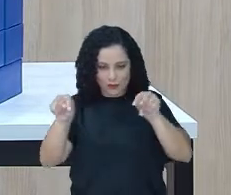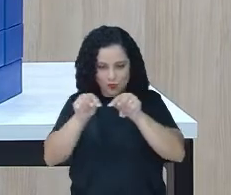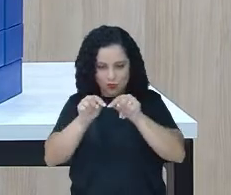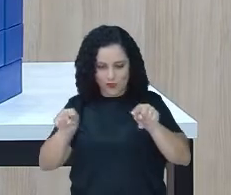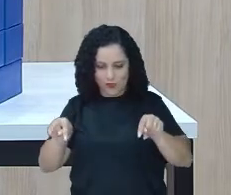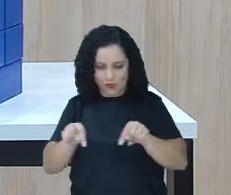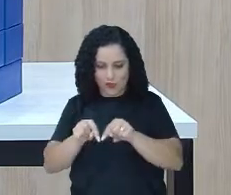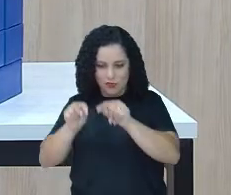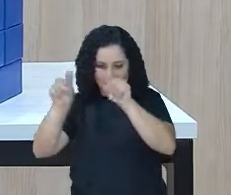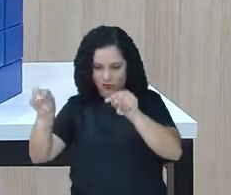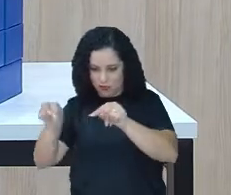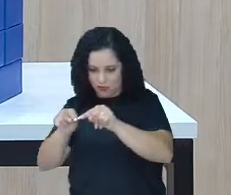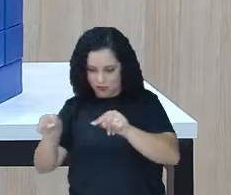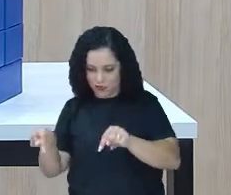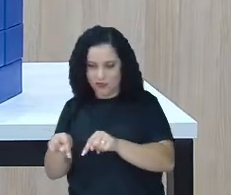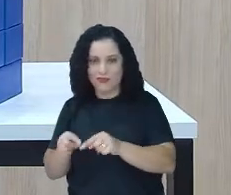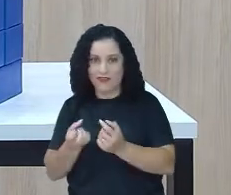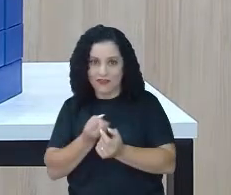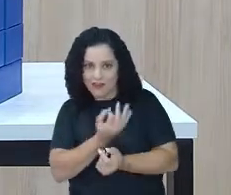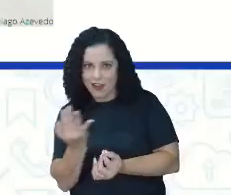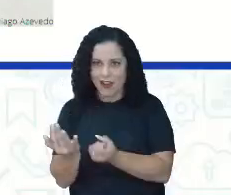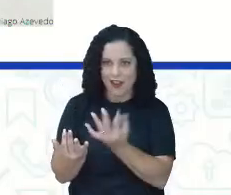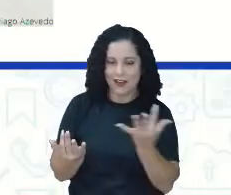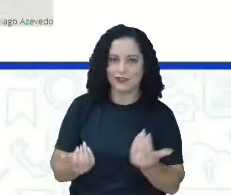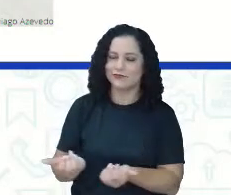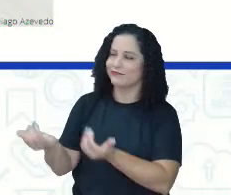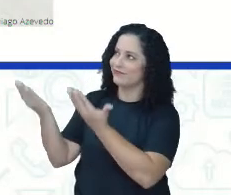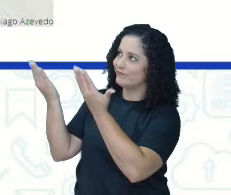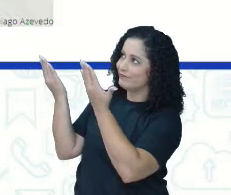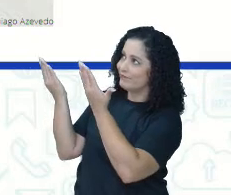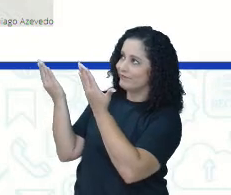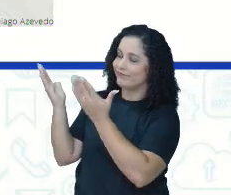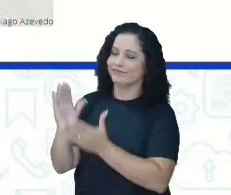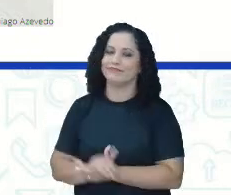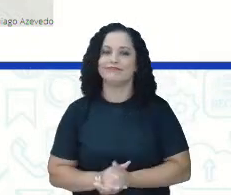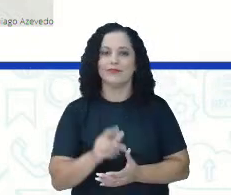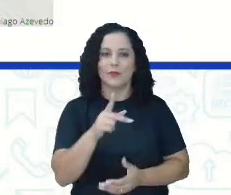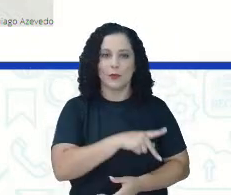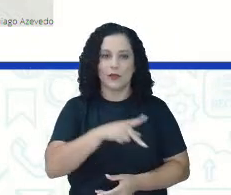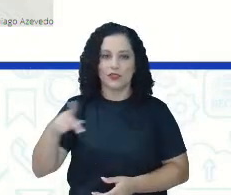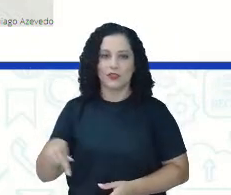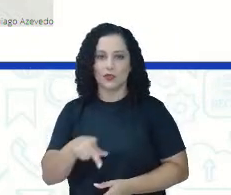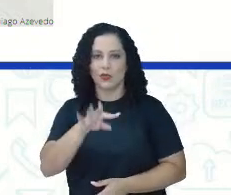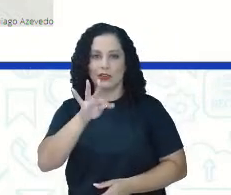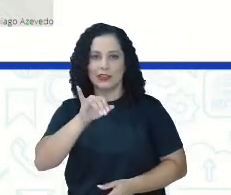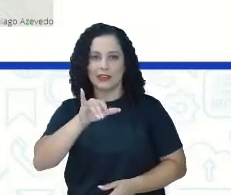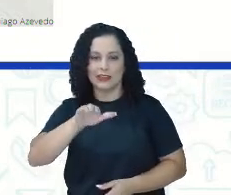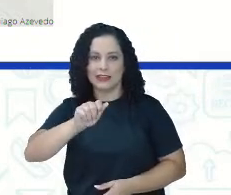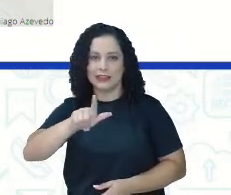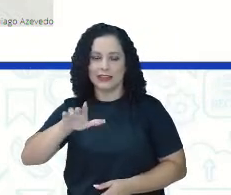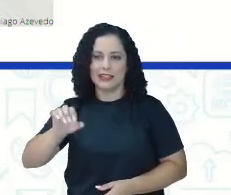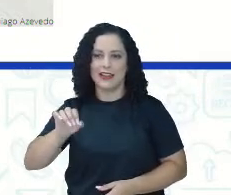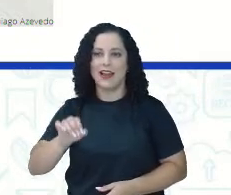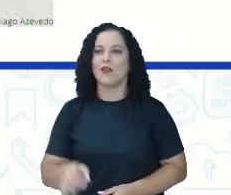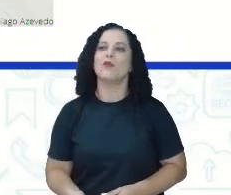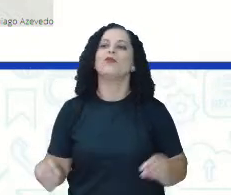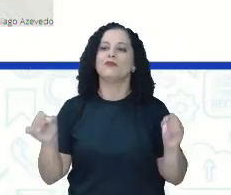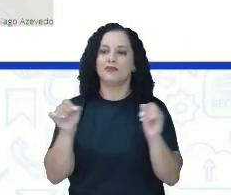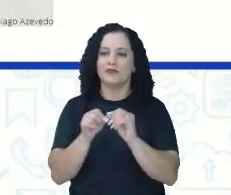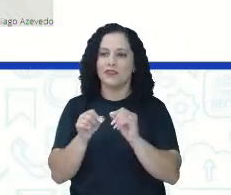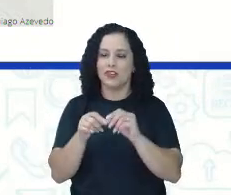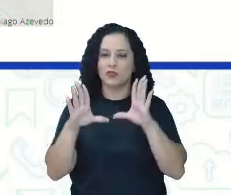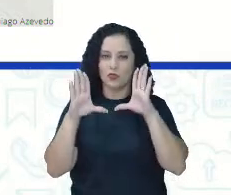aí a gente tem essa imagem refletida aí no quadro. Foi o professor Tiago, inclusive, olha aqui a foto de Tiago Azevedo, professor